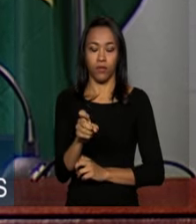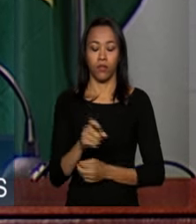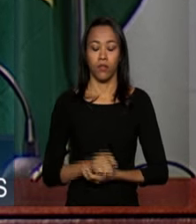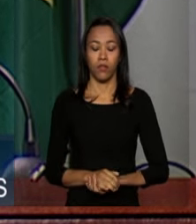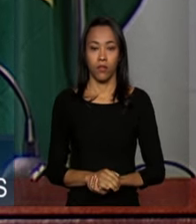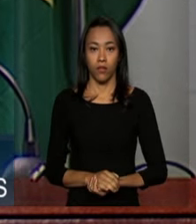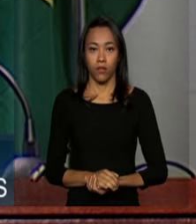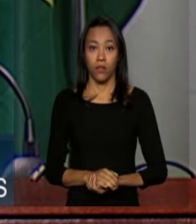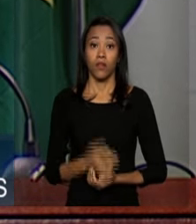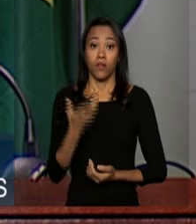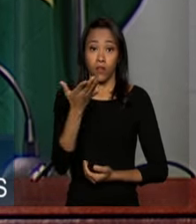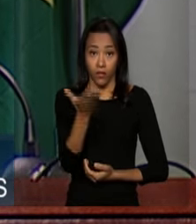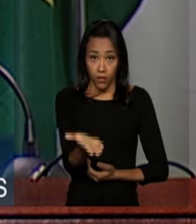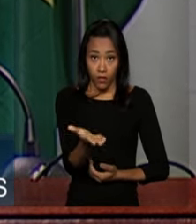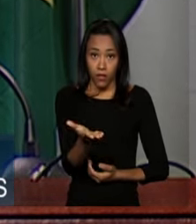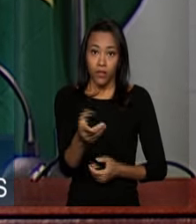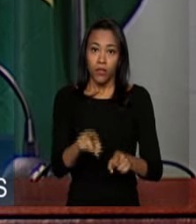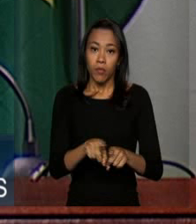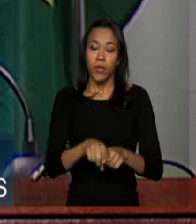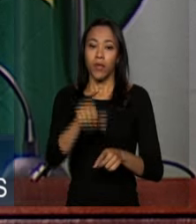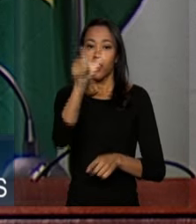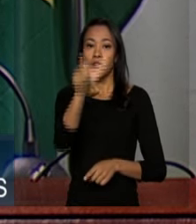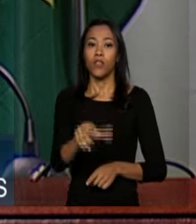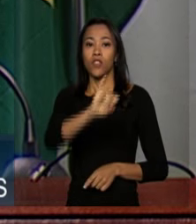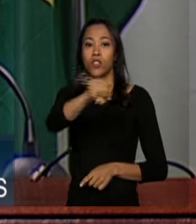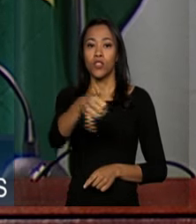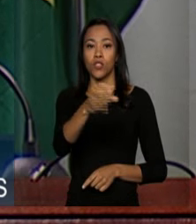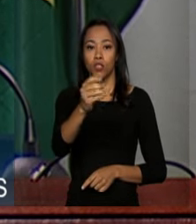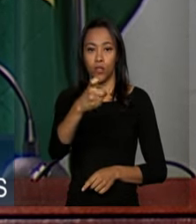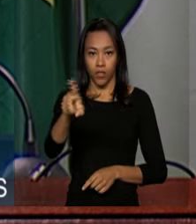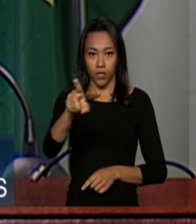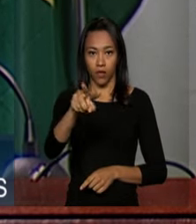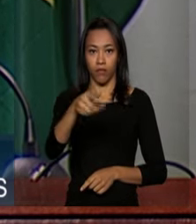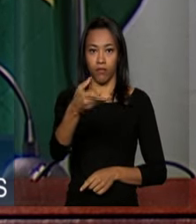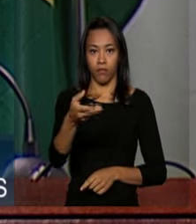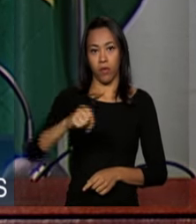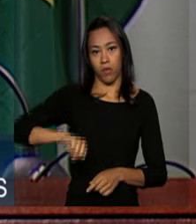embaixador José Alfredo Graça Lima,